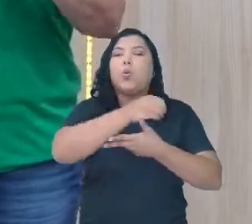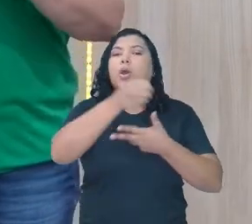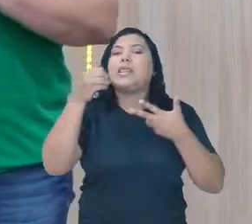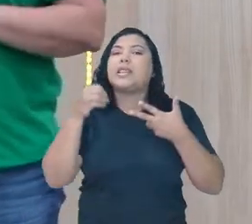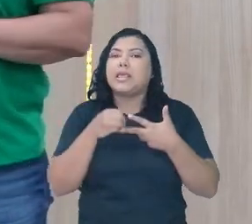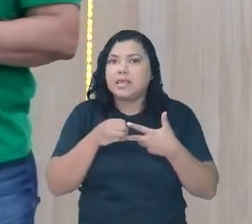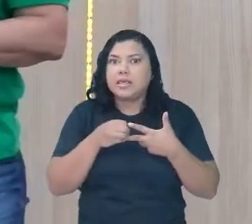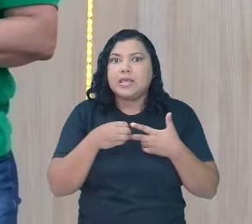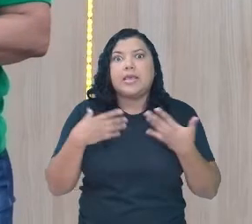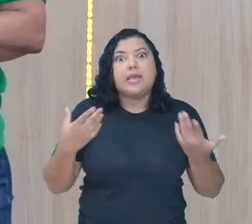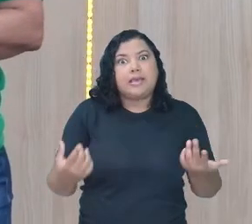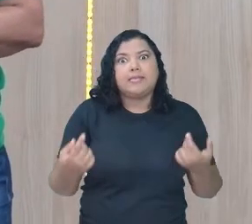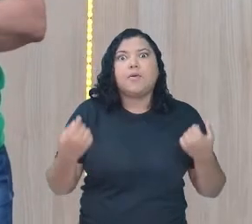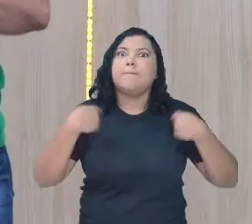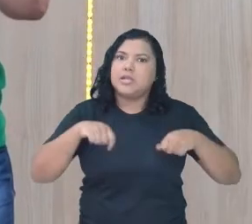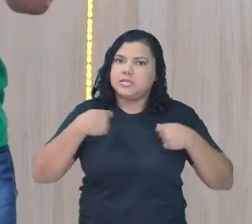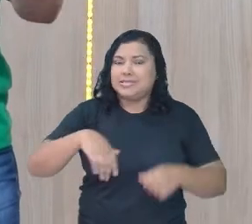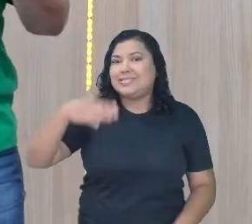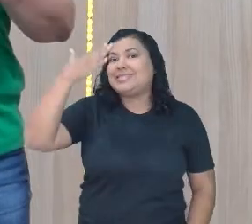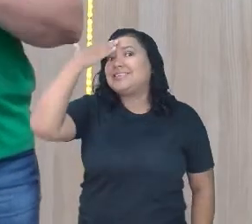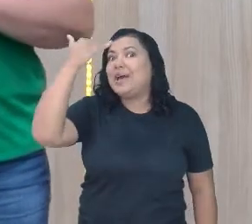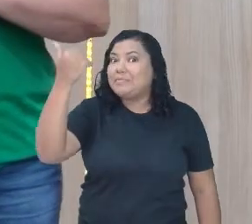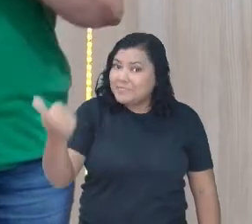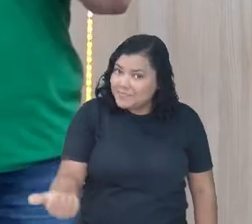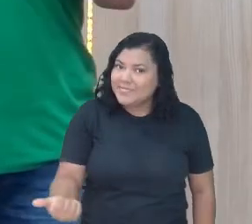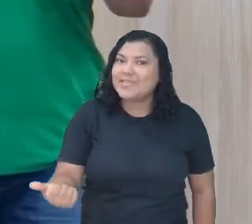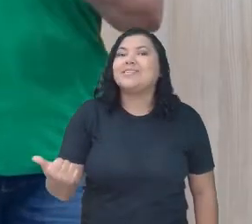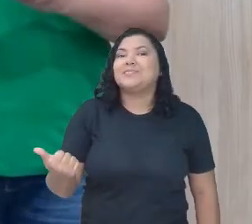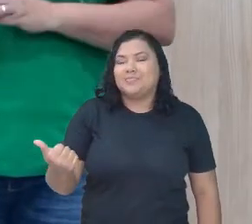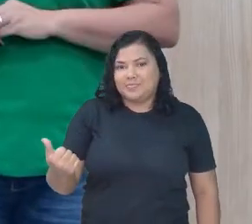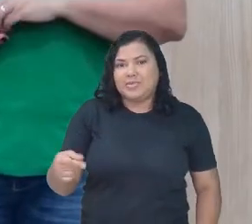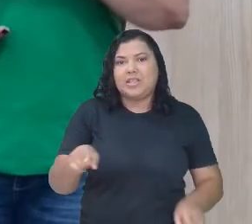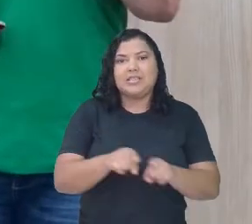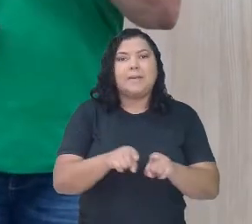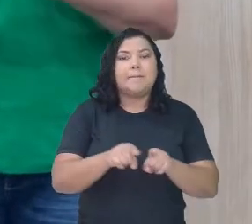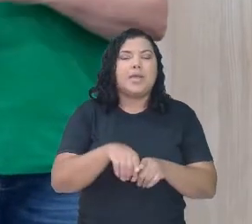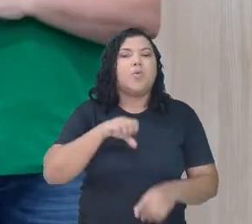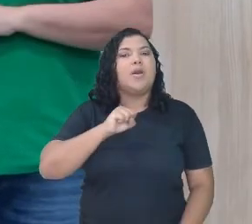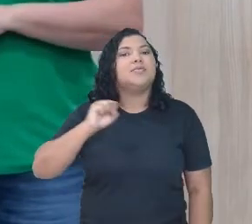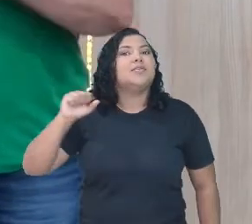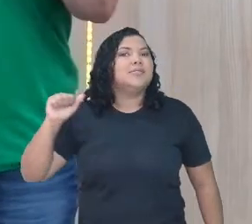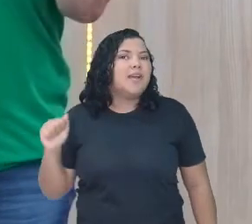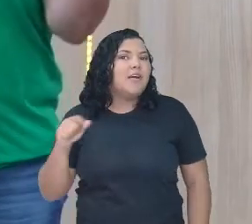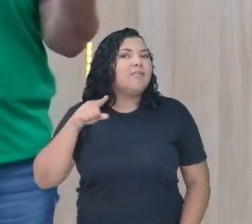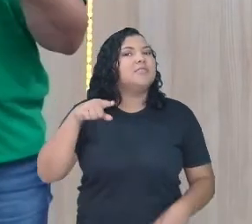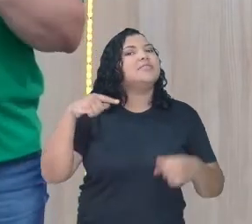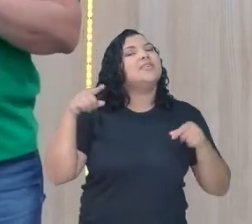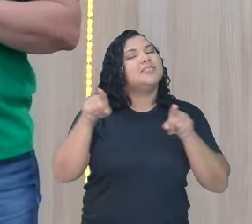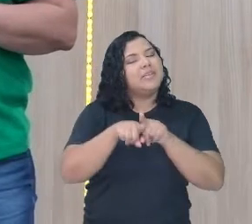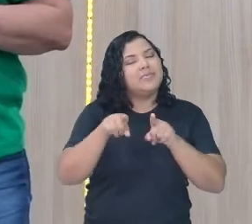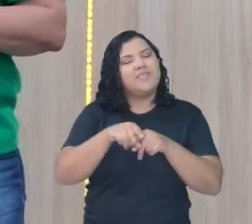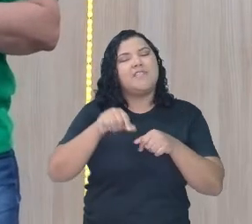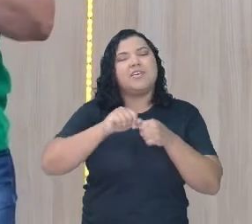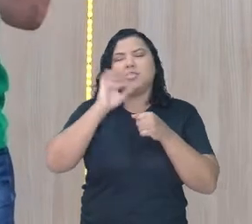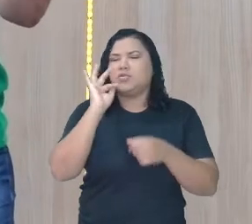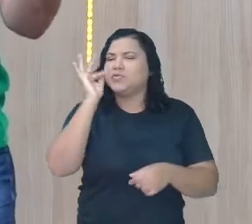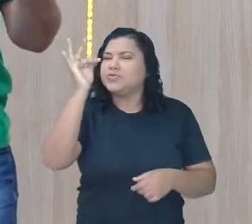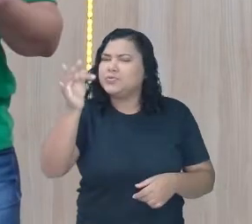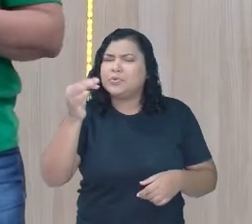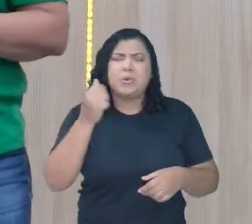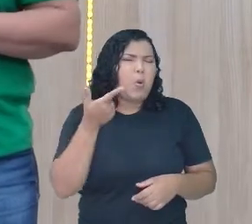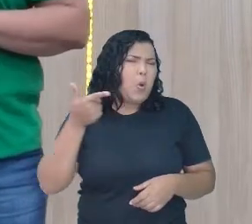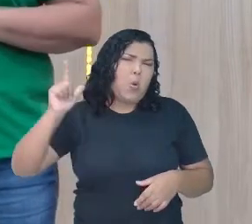vocês vão fazer, não é? E outros exames, como o SSA, que também vocês vão estar fazendo